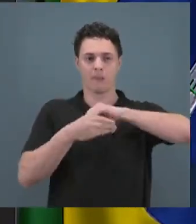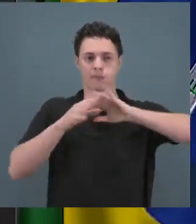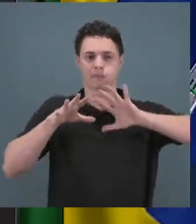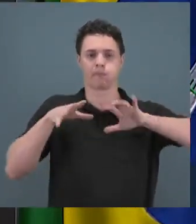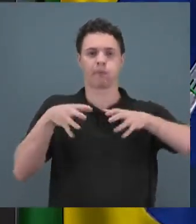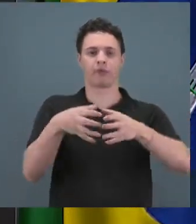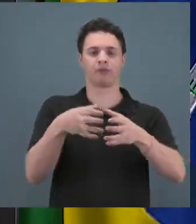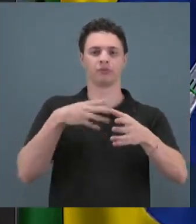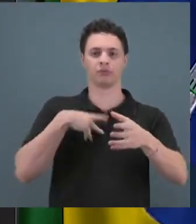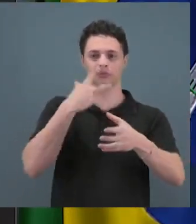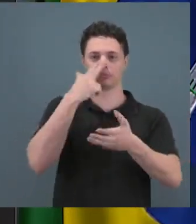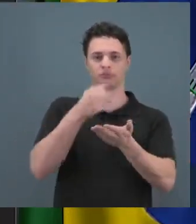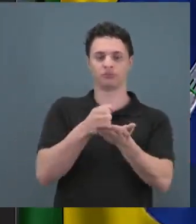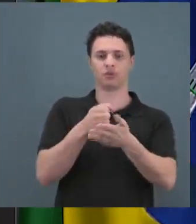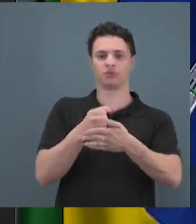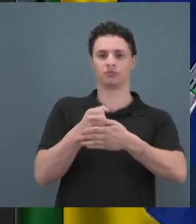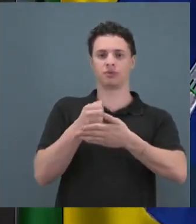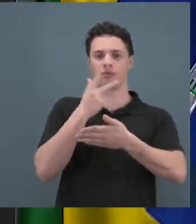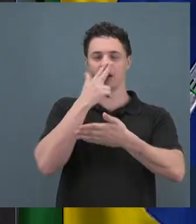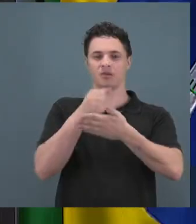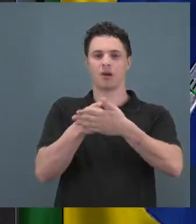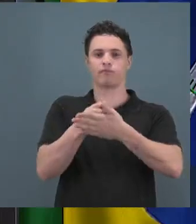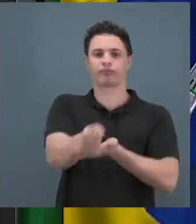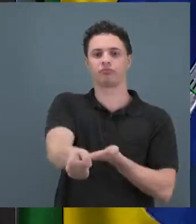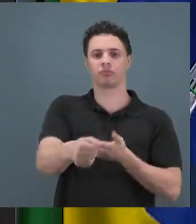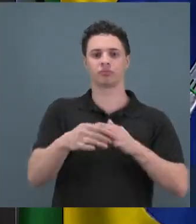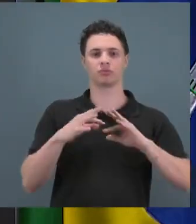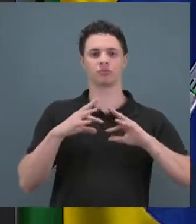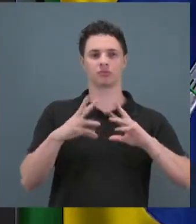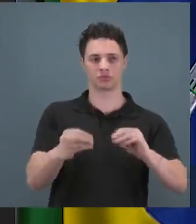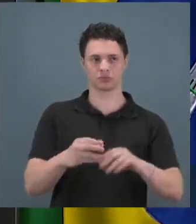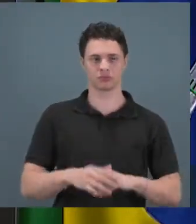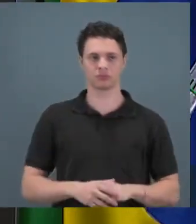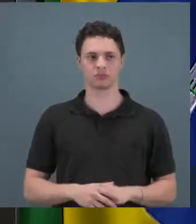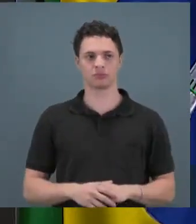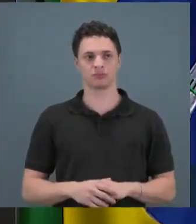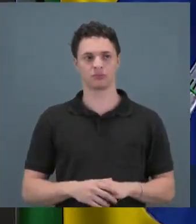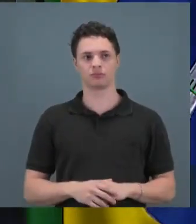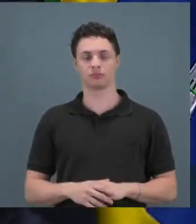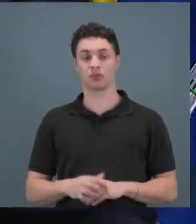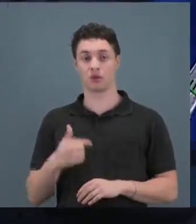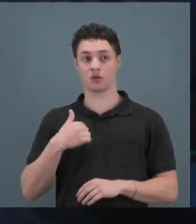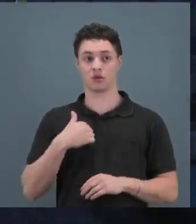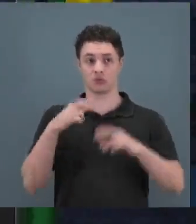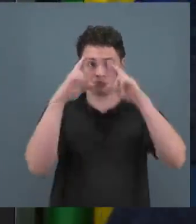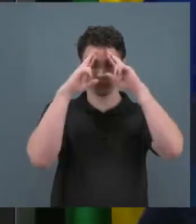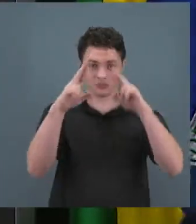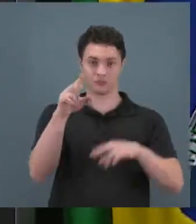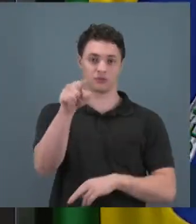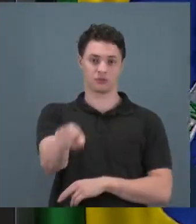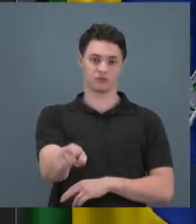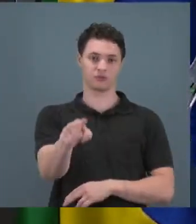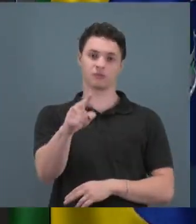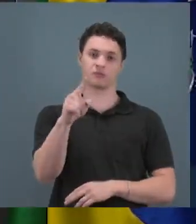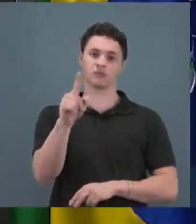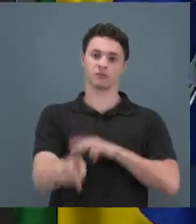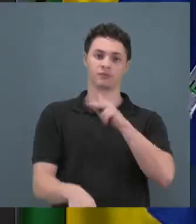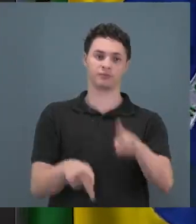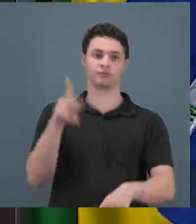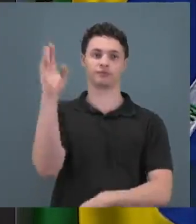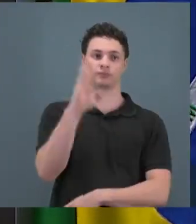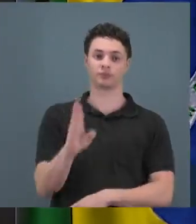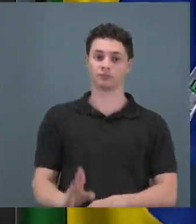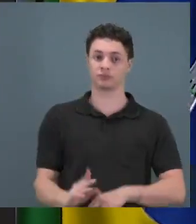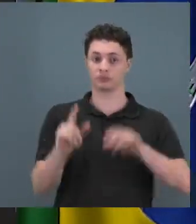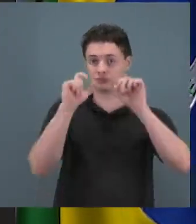atropelando tudo. E eu vou aqui, em respeito a você, brasileira e brasileiro, lhe